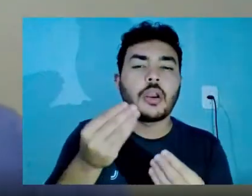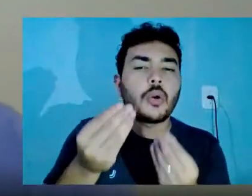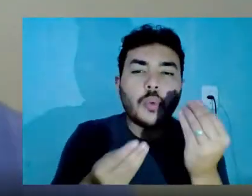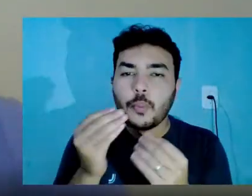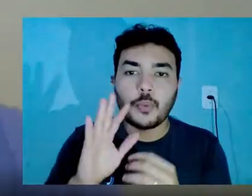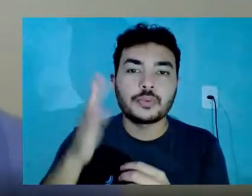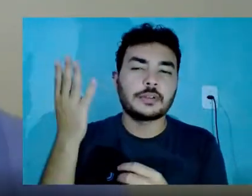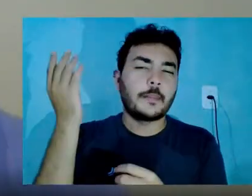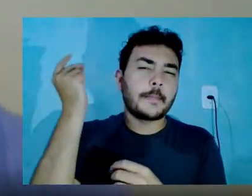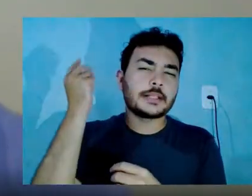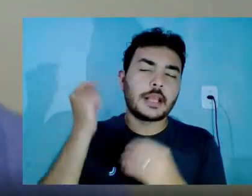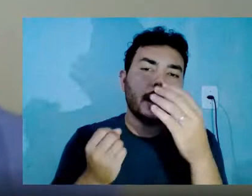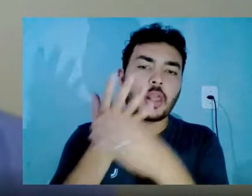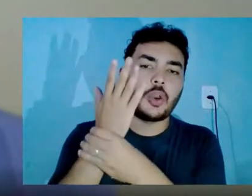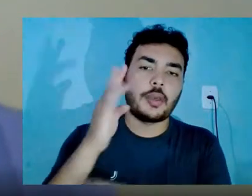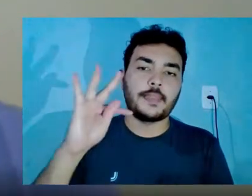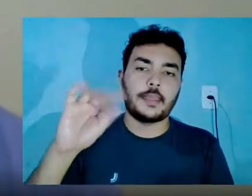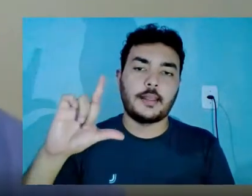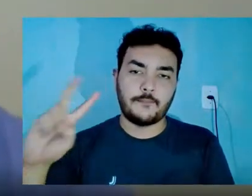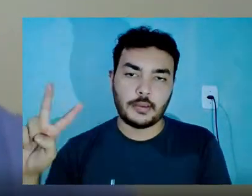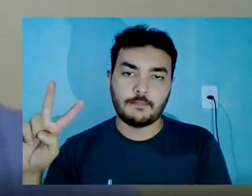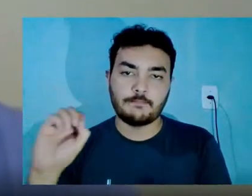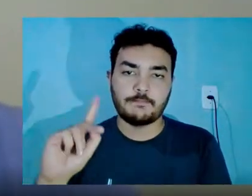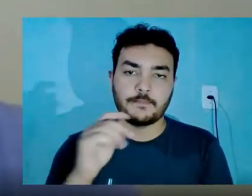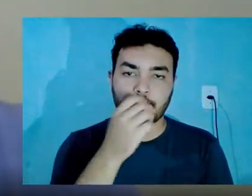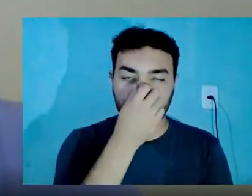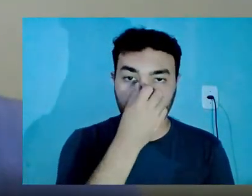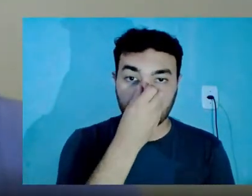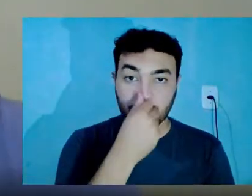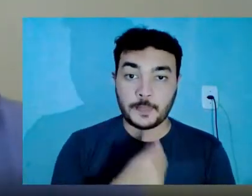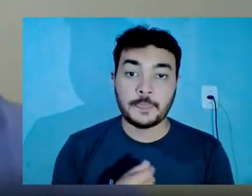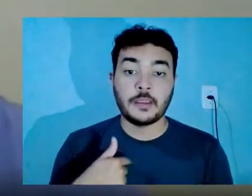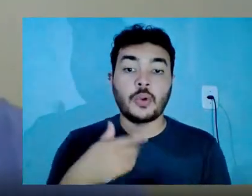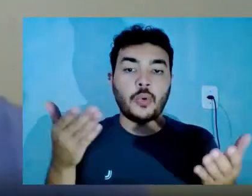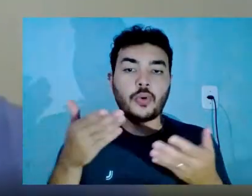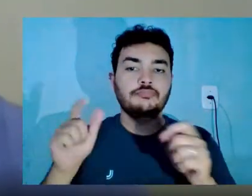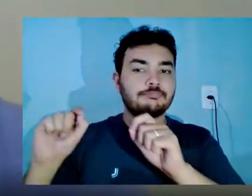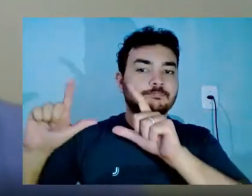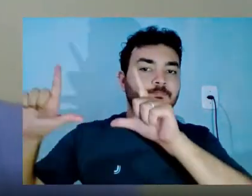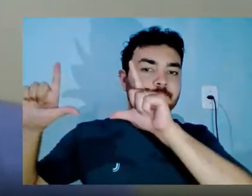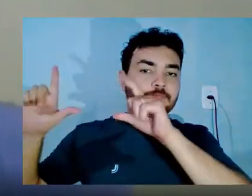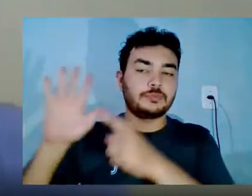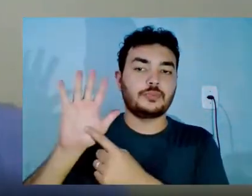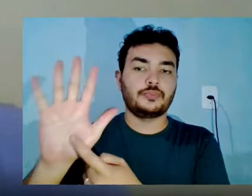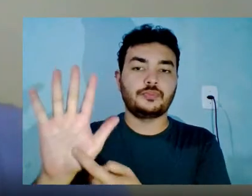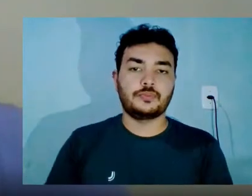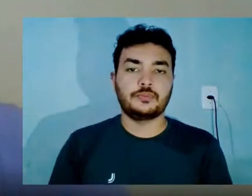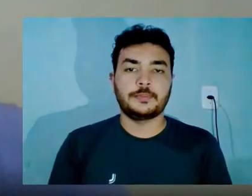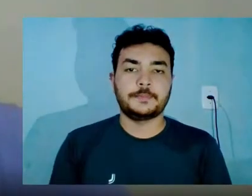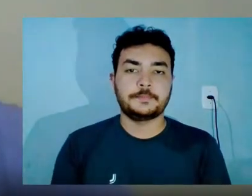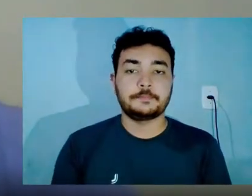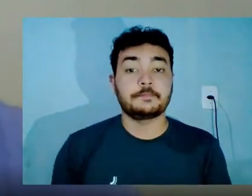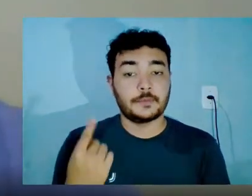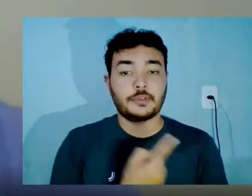como se deu o desenvolvimento dessa teoria, que é a Teoria da Ligação de Valência. Eu vou fazer o compartilhamento aqui com vocês, tá? Dos slides, para a